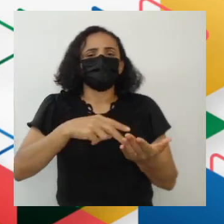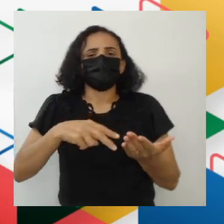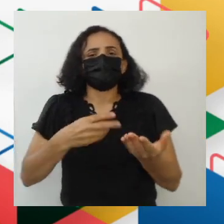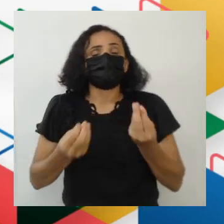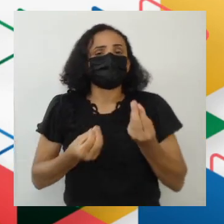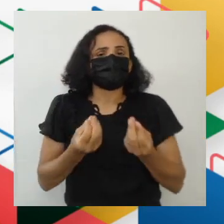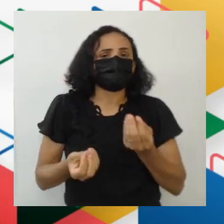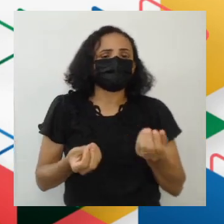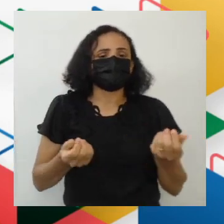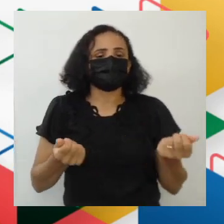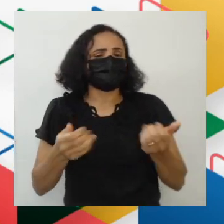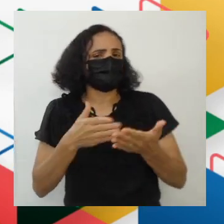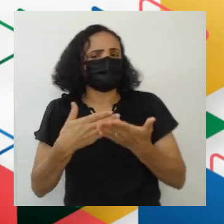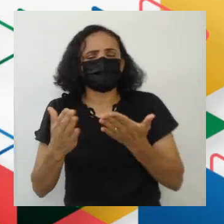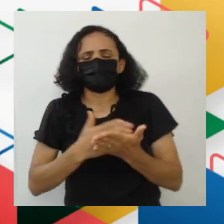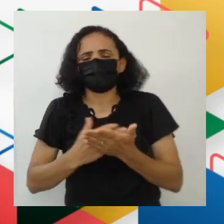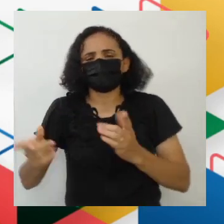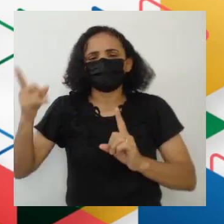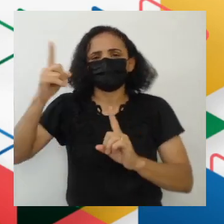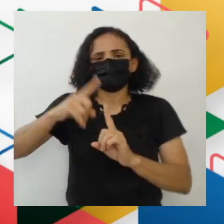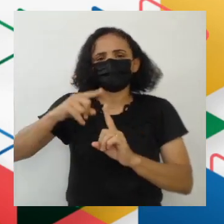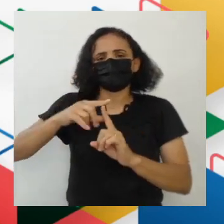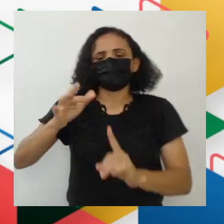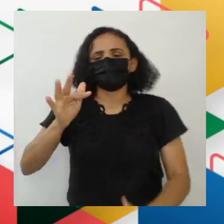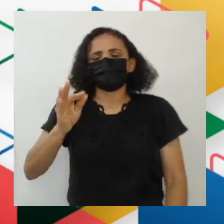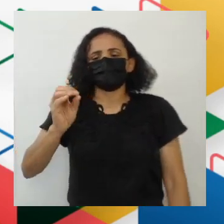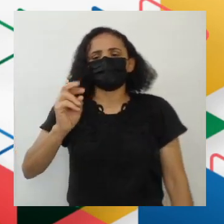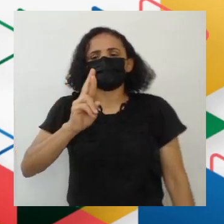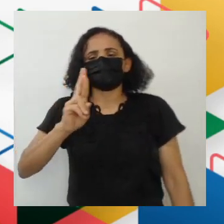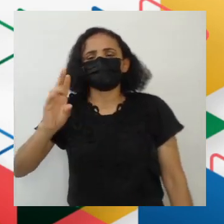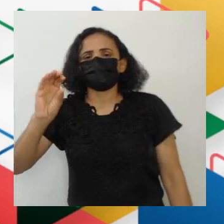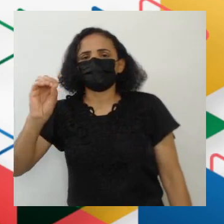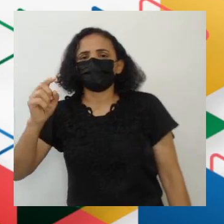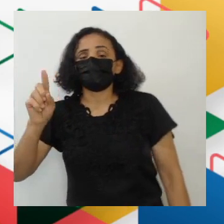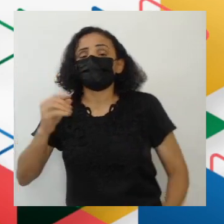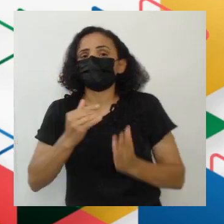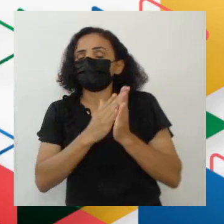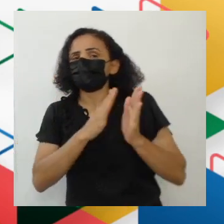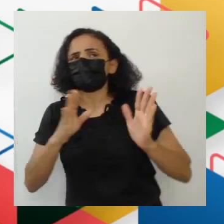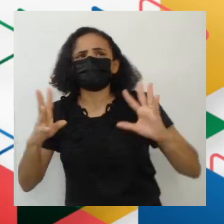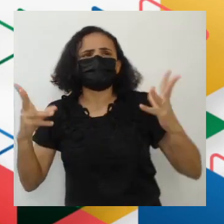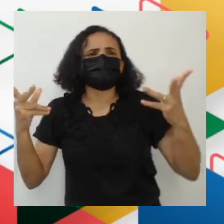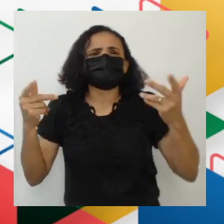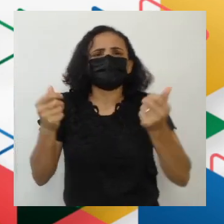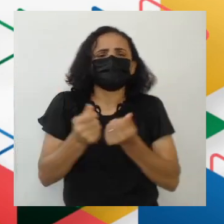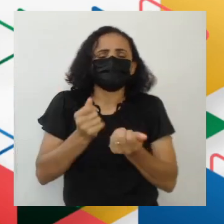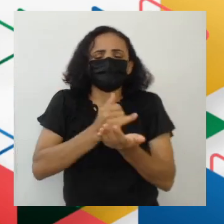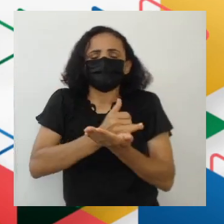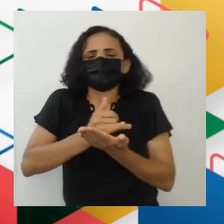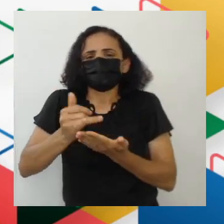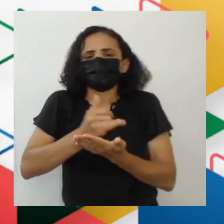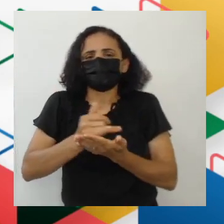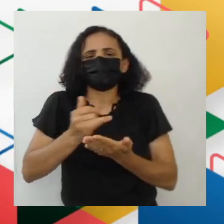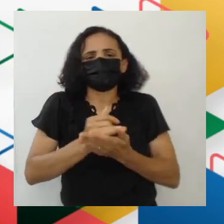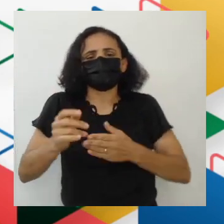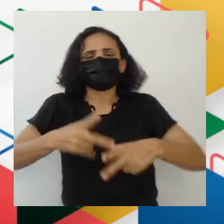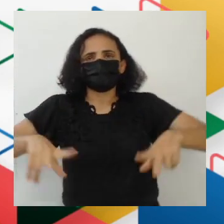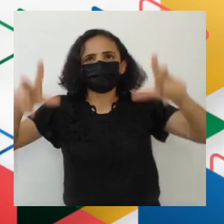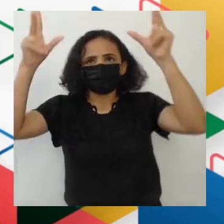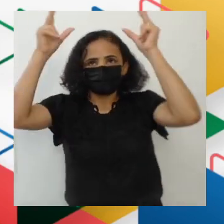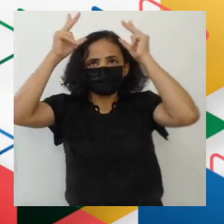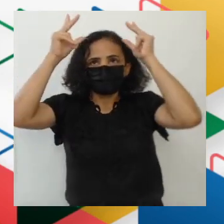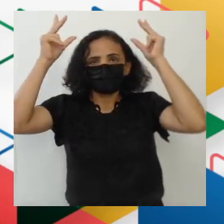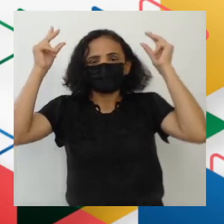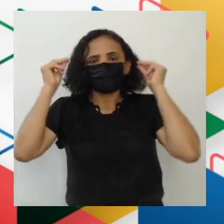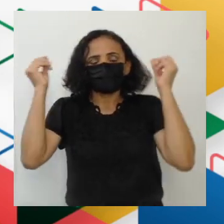ele o pé de serra, o de raiz, ou as variações atuais, tudo começou com o rei do Baião. Por isso que ele